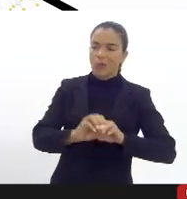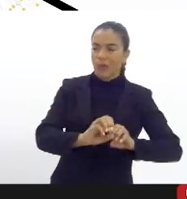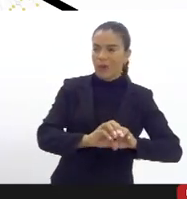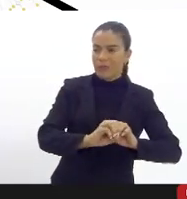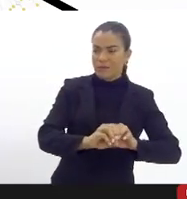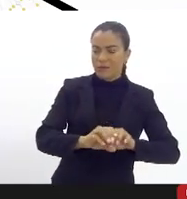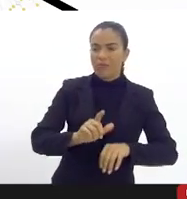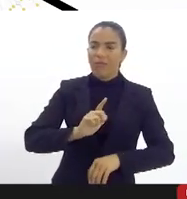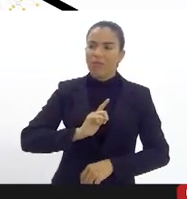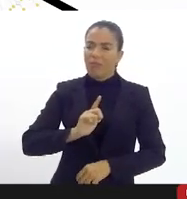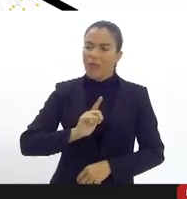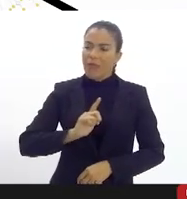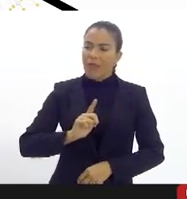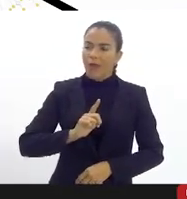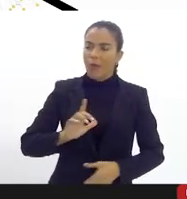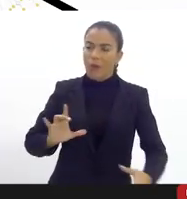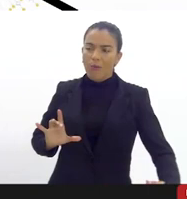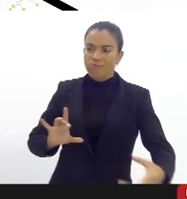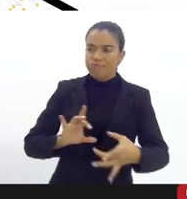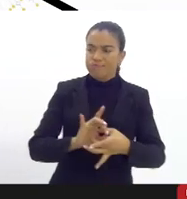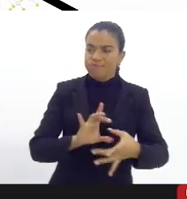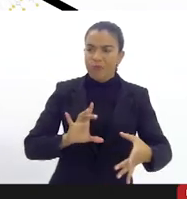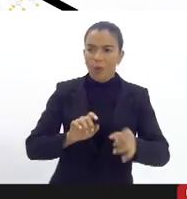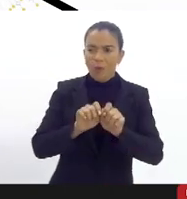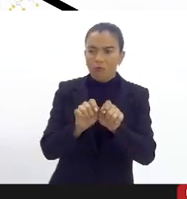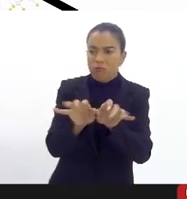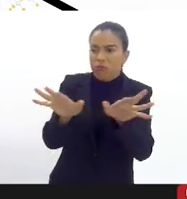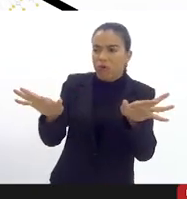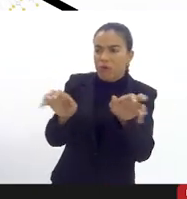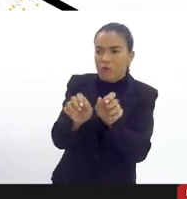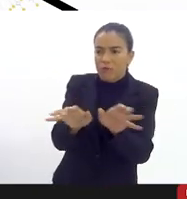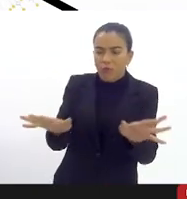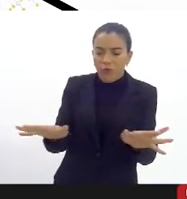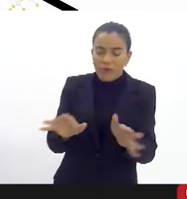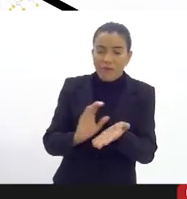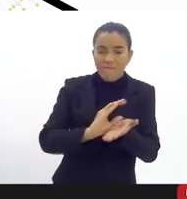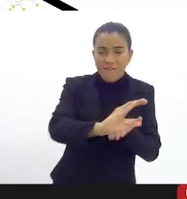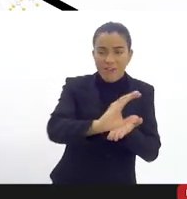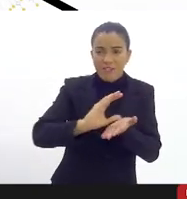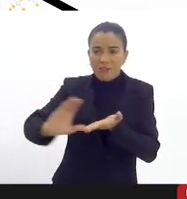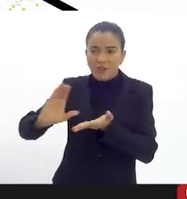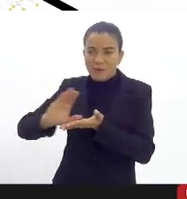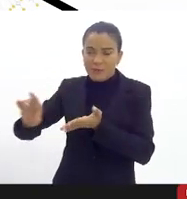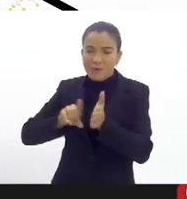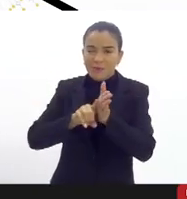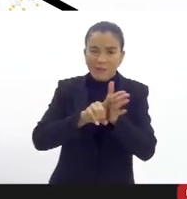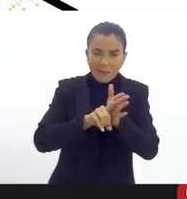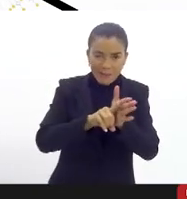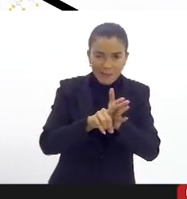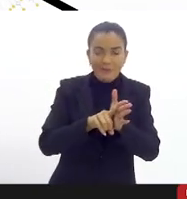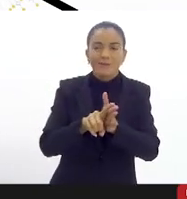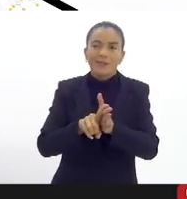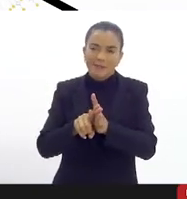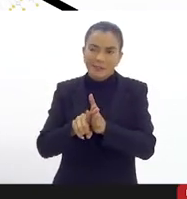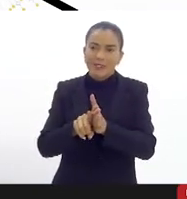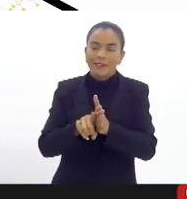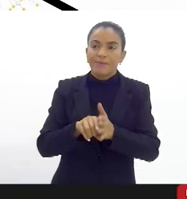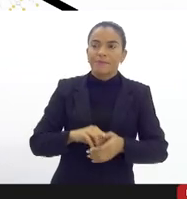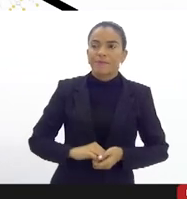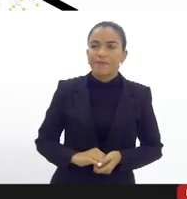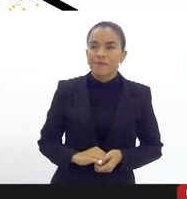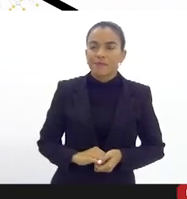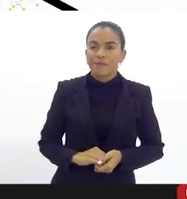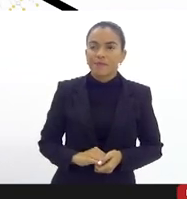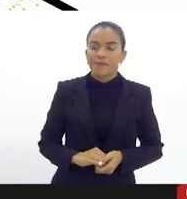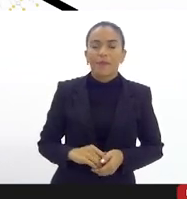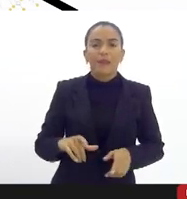existem uma profusão né uma constelação de fundo de investimentos e as pesquisas né A minha intervalos outras